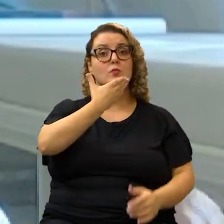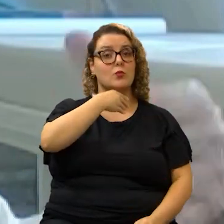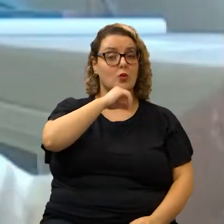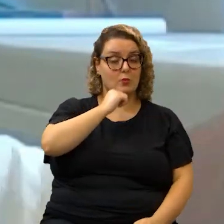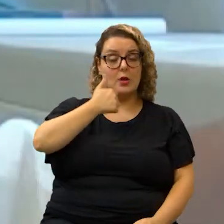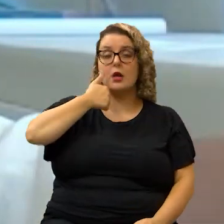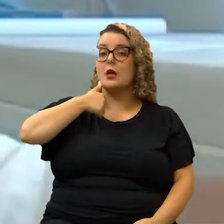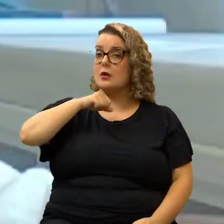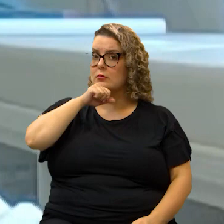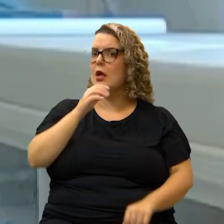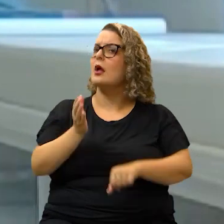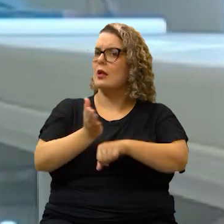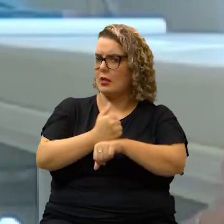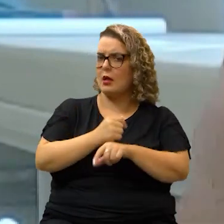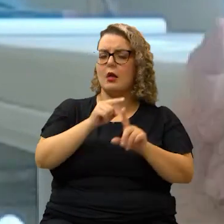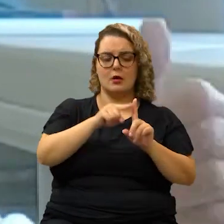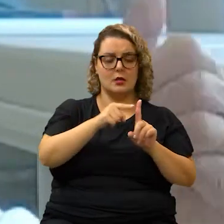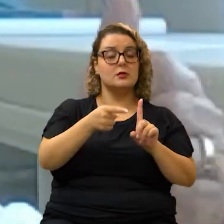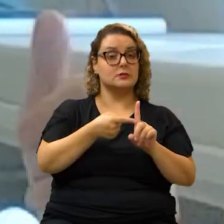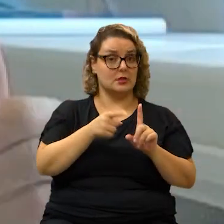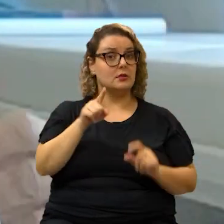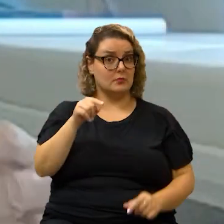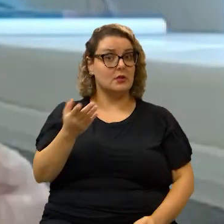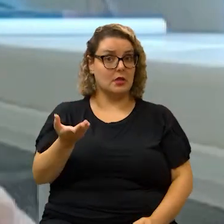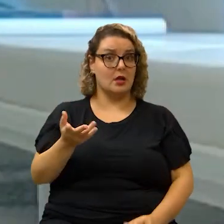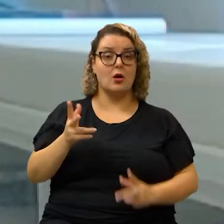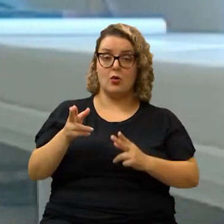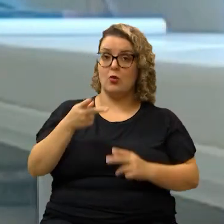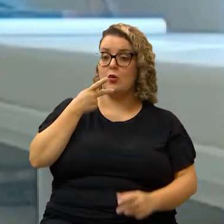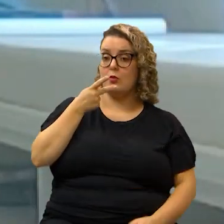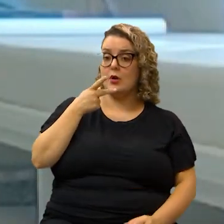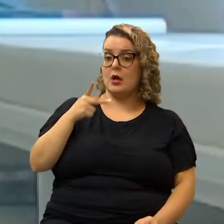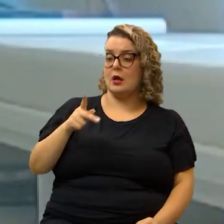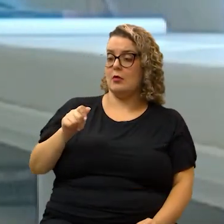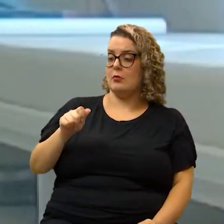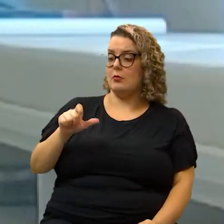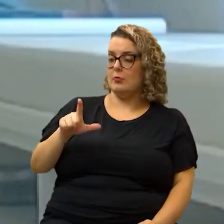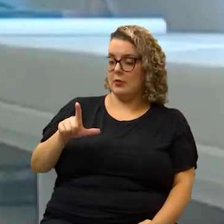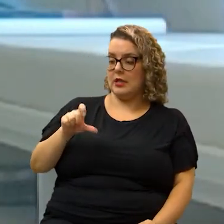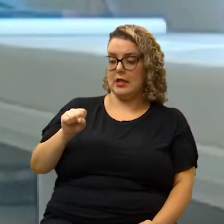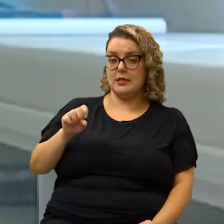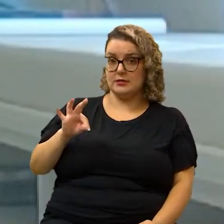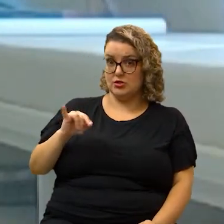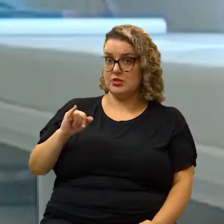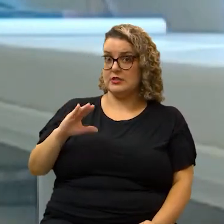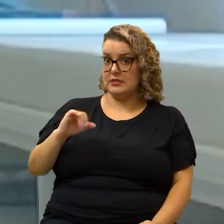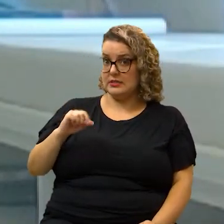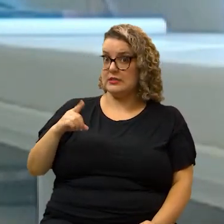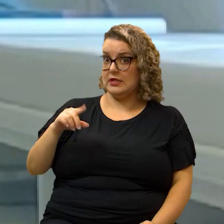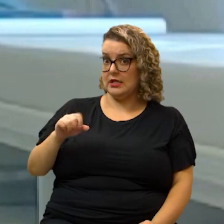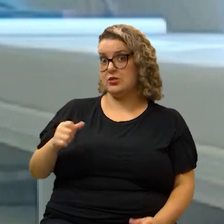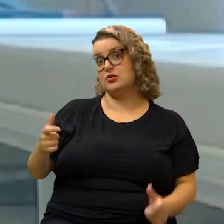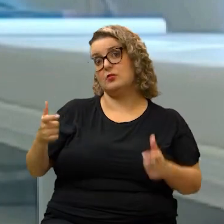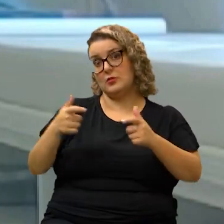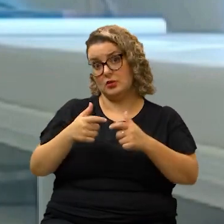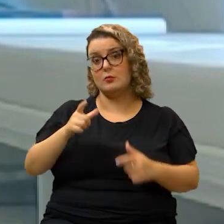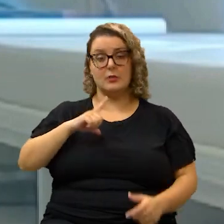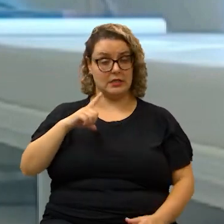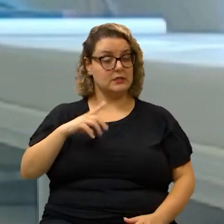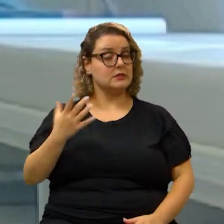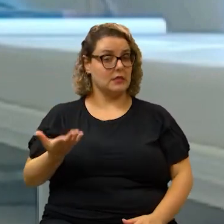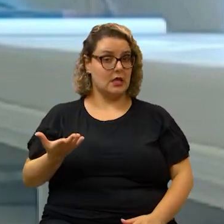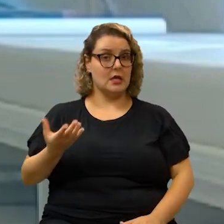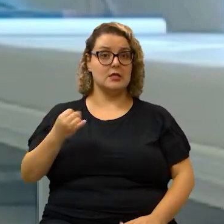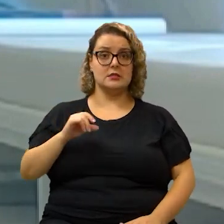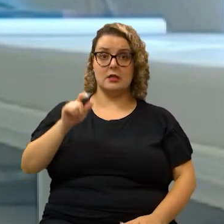mãe até antes da gravidez, né? Como eu falei, a plasticidade existe, é menor, mas existe. Mas se essa